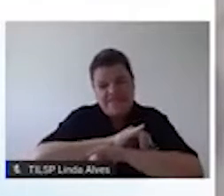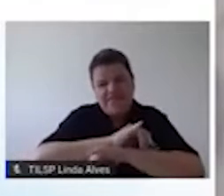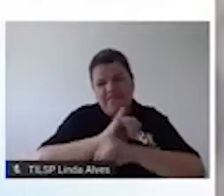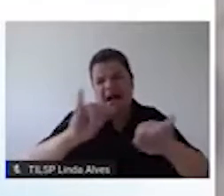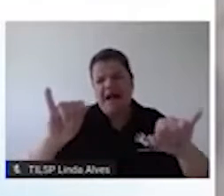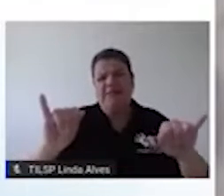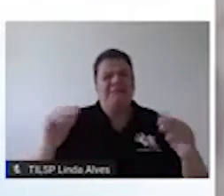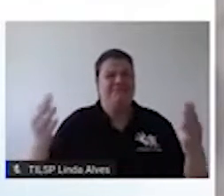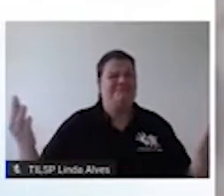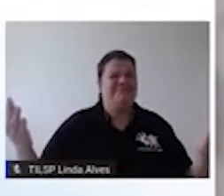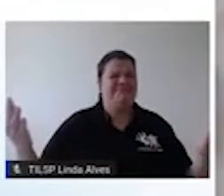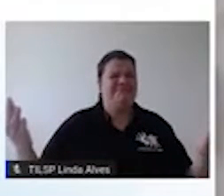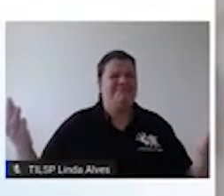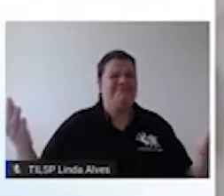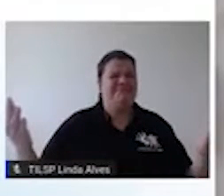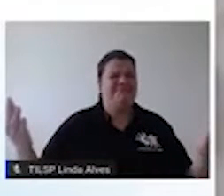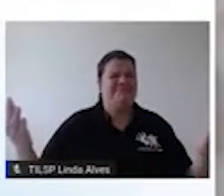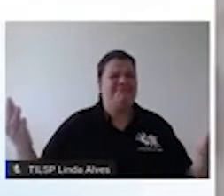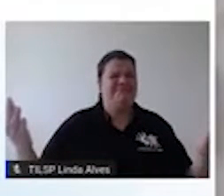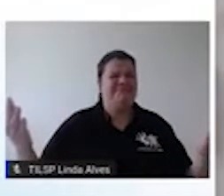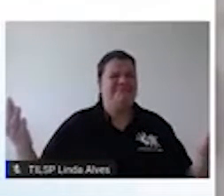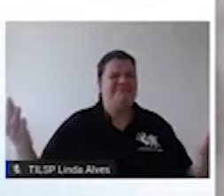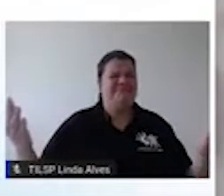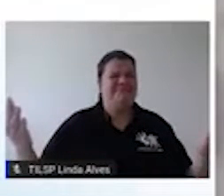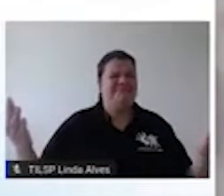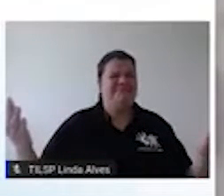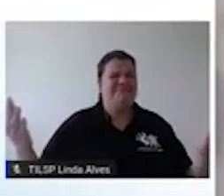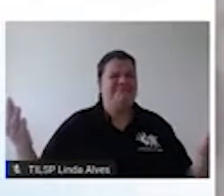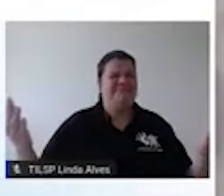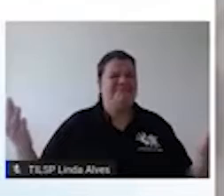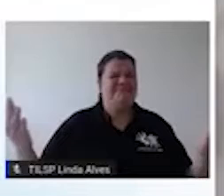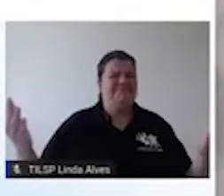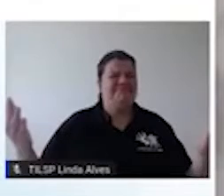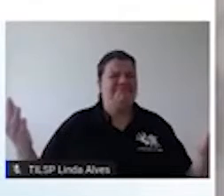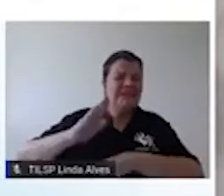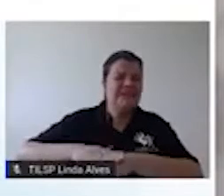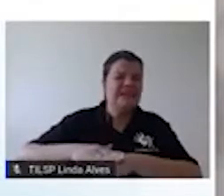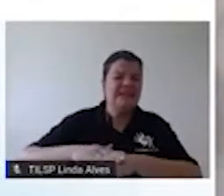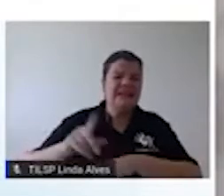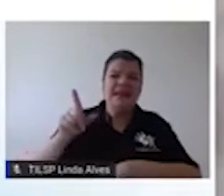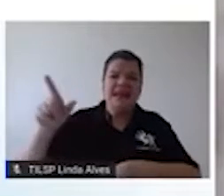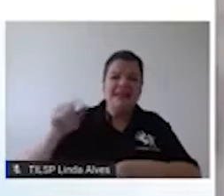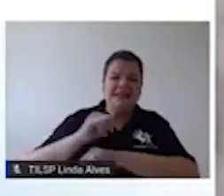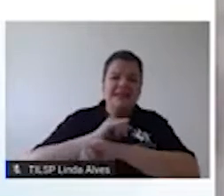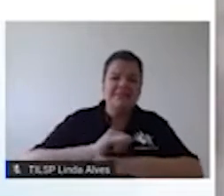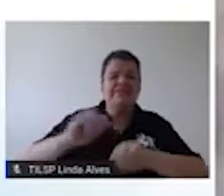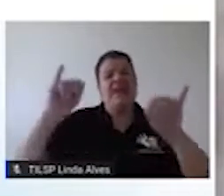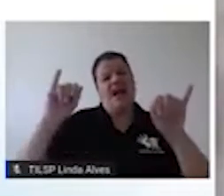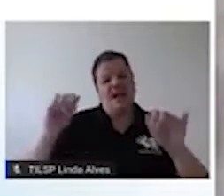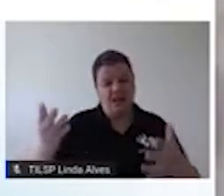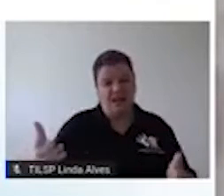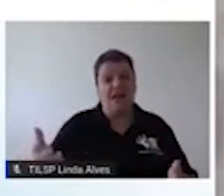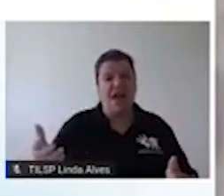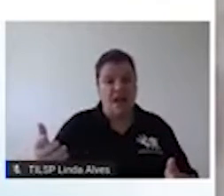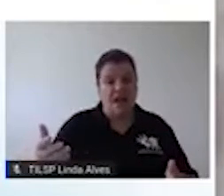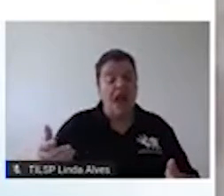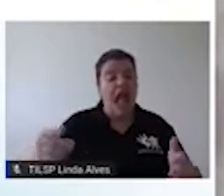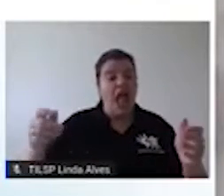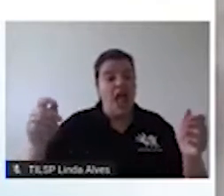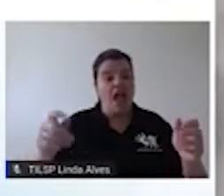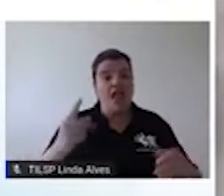tão evidente isso, essa atitude, que ele chegou até a desautorizar,